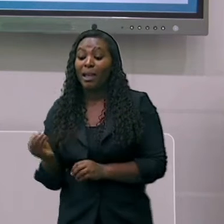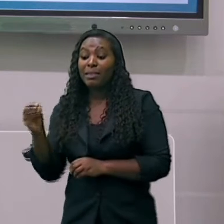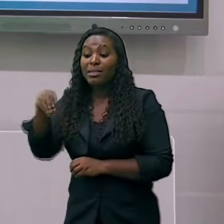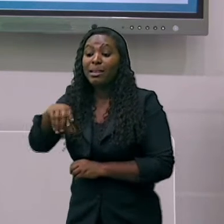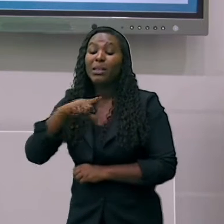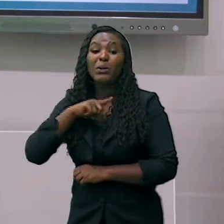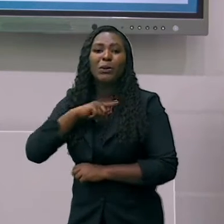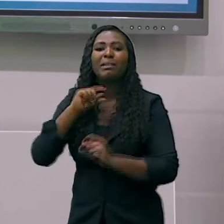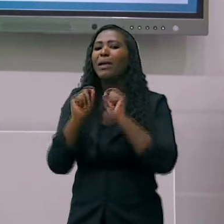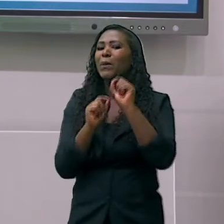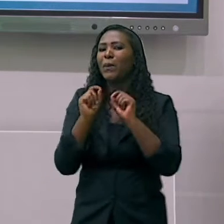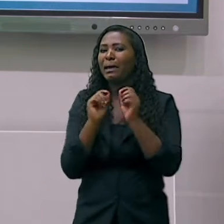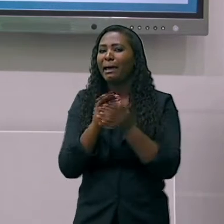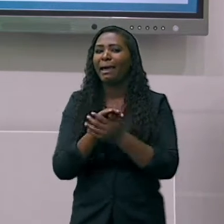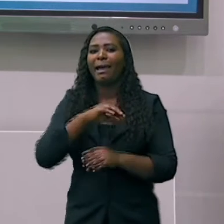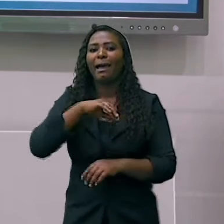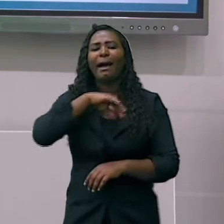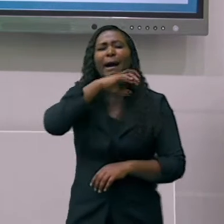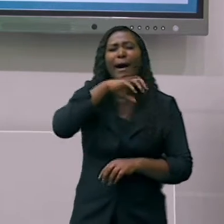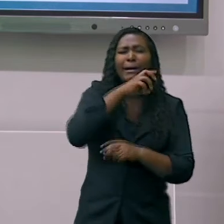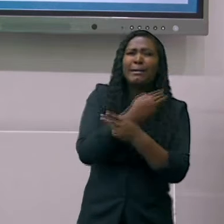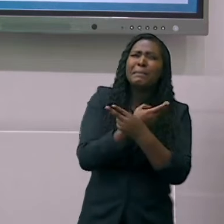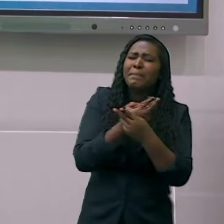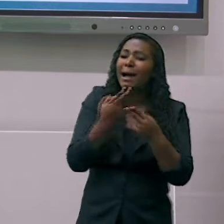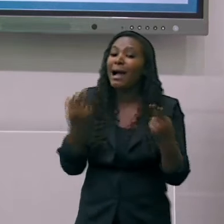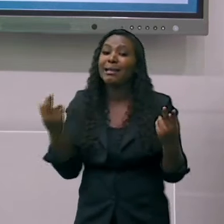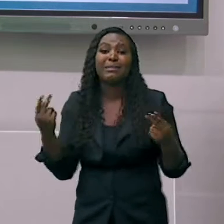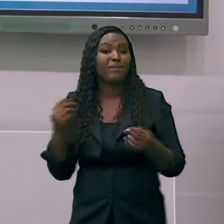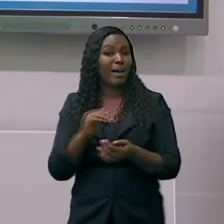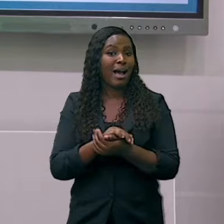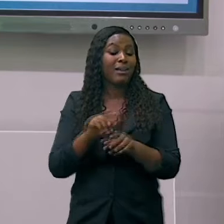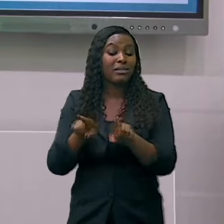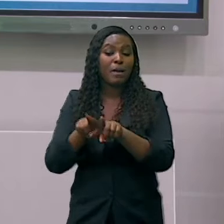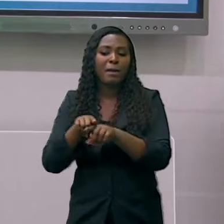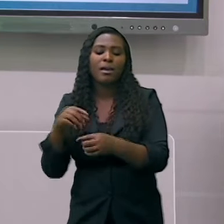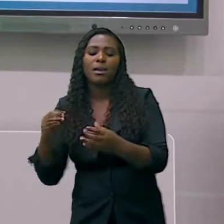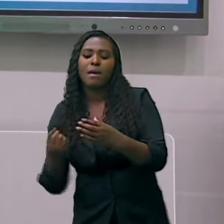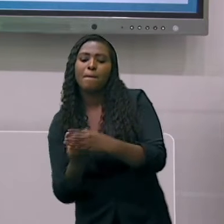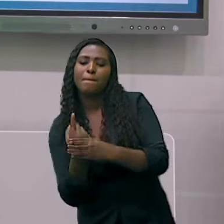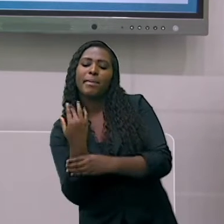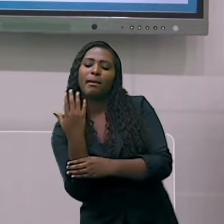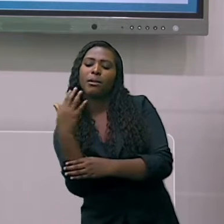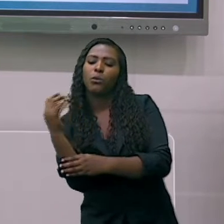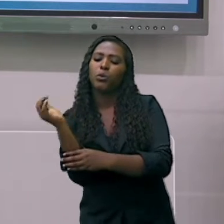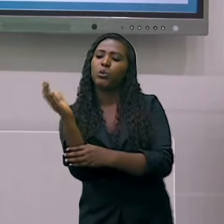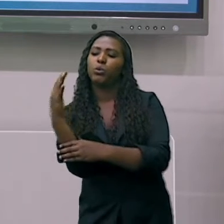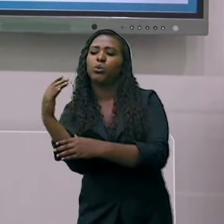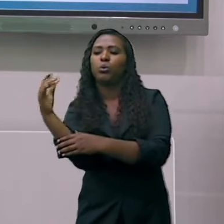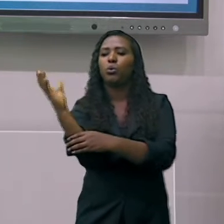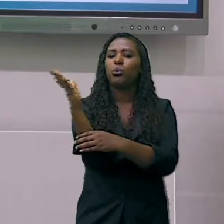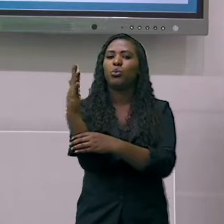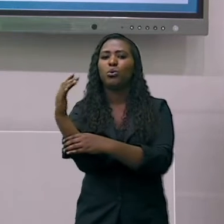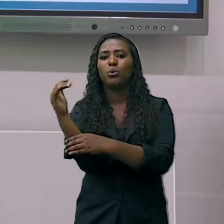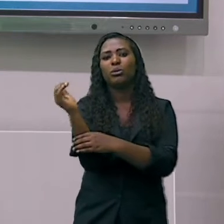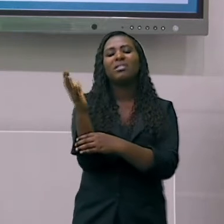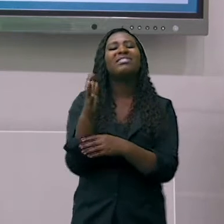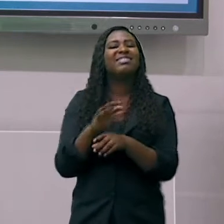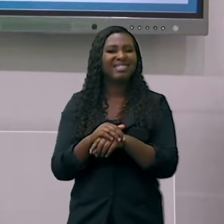são de extrema importância para o equilíbrio da biodiversidade